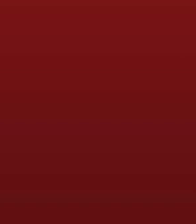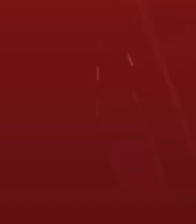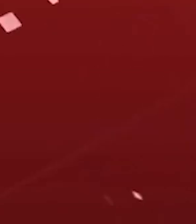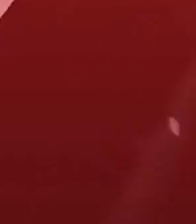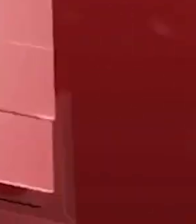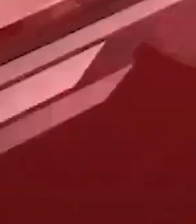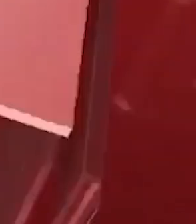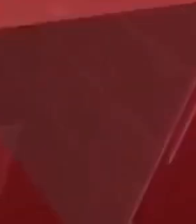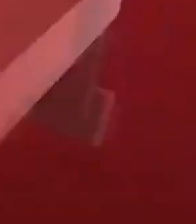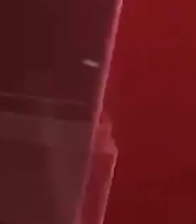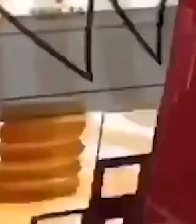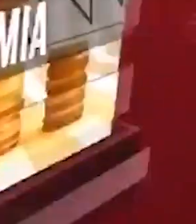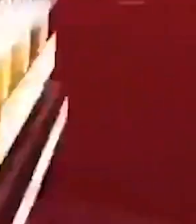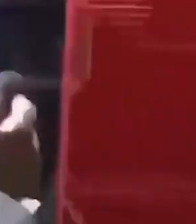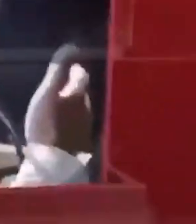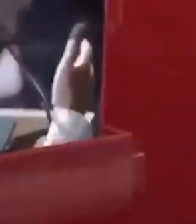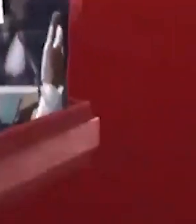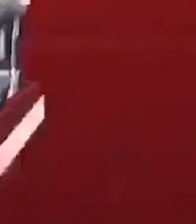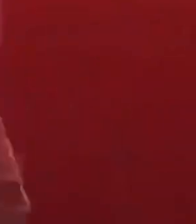e